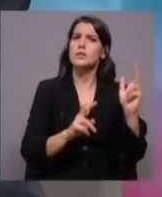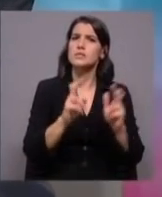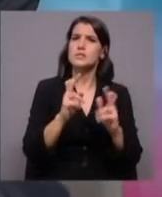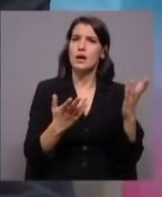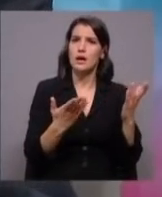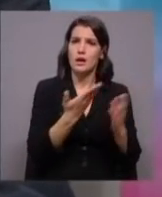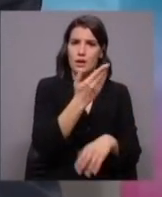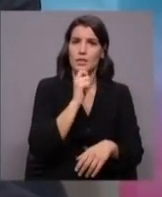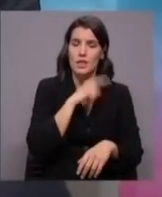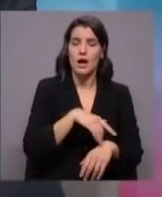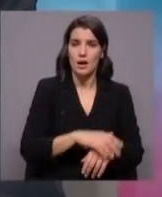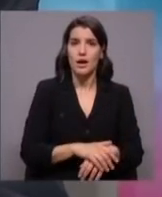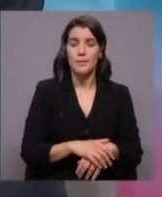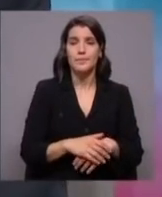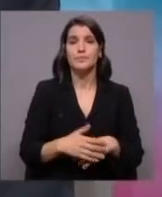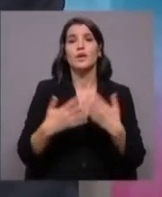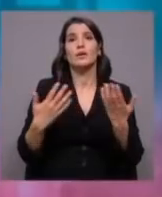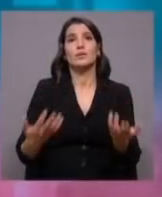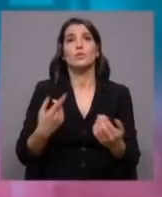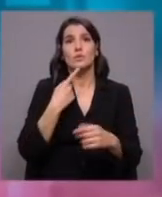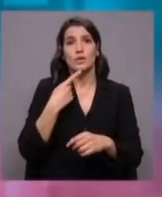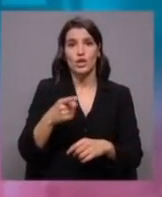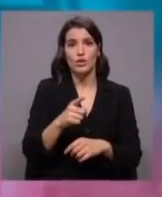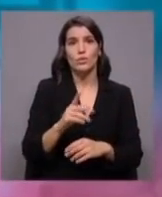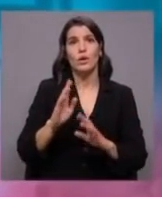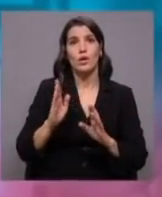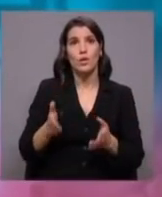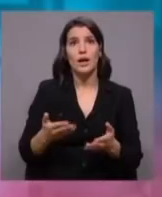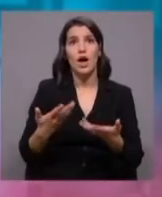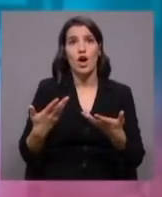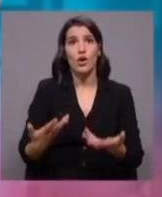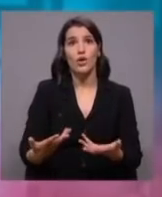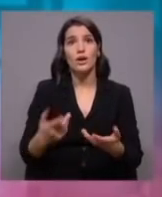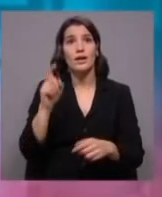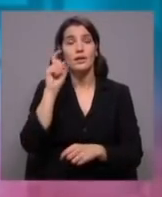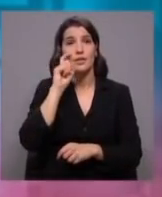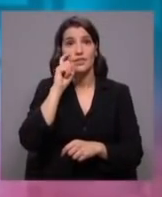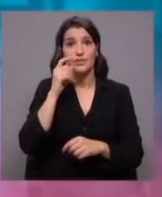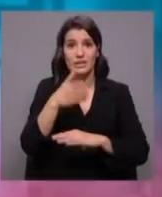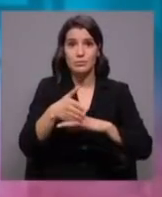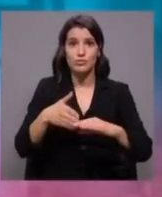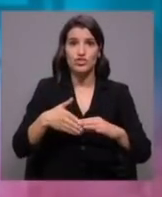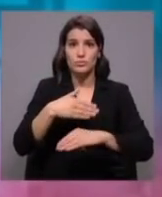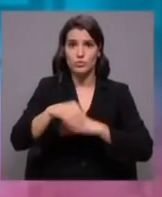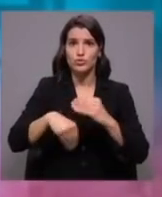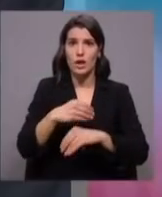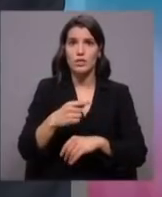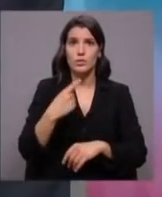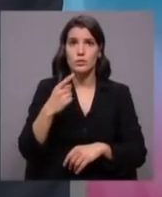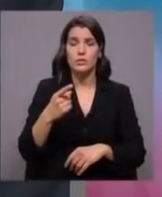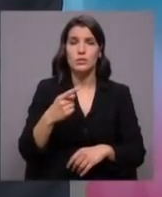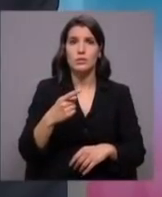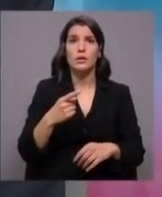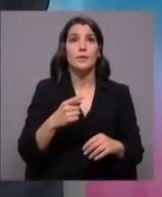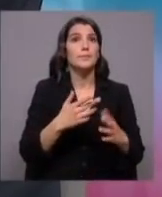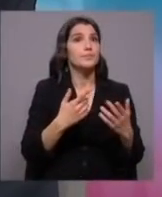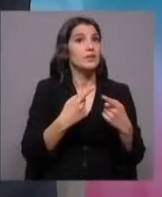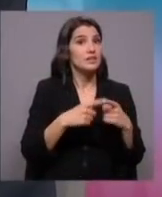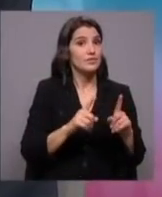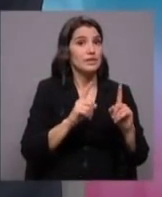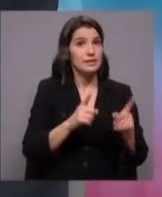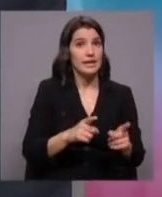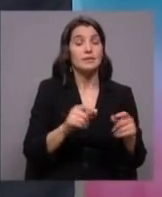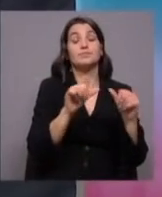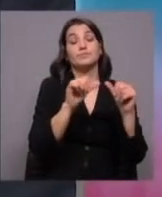na Bolsa. O que temos neste momento, Rui Rio, é um regime de repartição. O senhor está a defender um regime coisa misto. Coisa diferente, desculpe, está a defender coisa um diferente misto. É podermos ter um